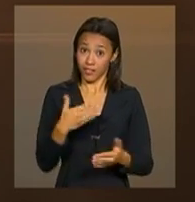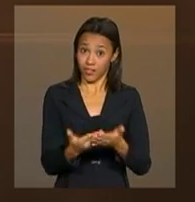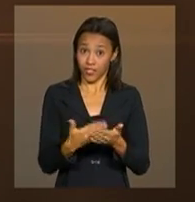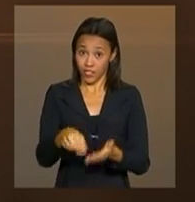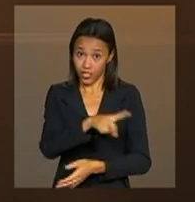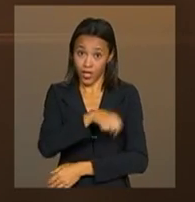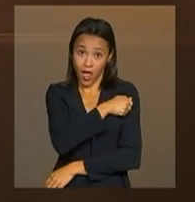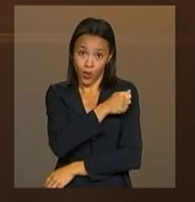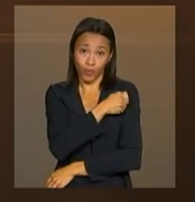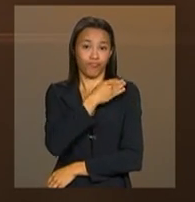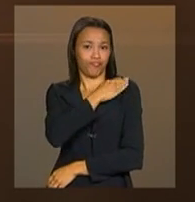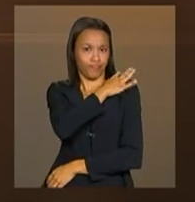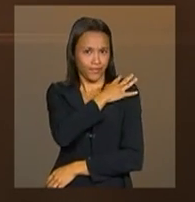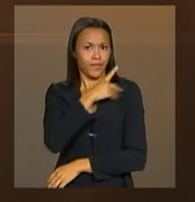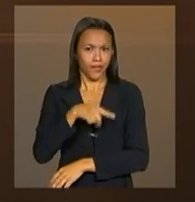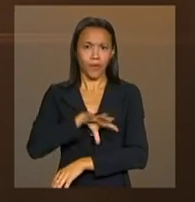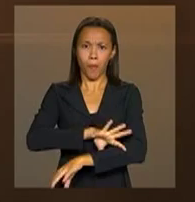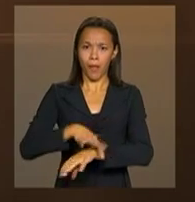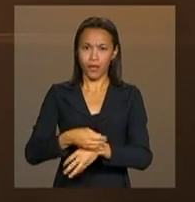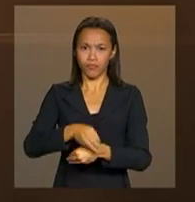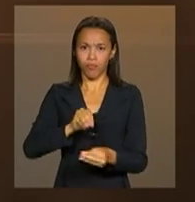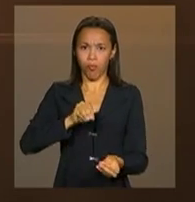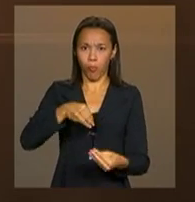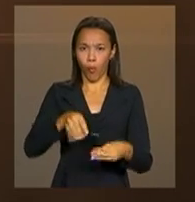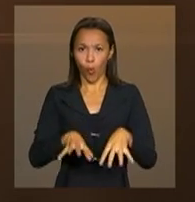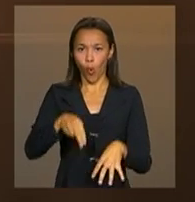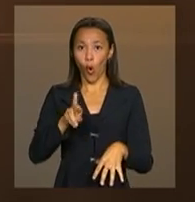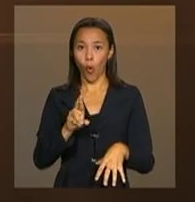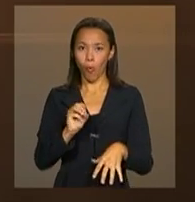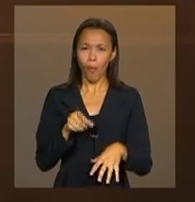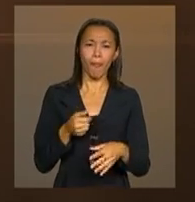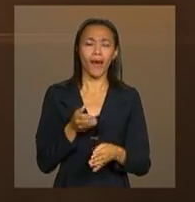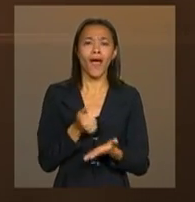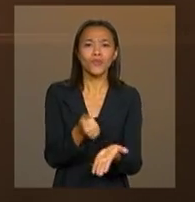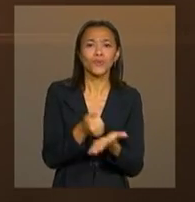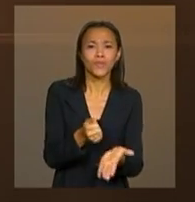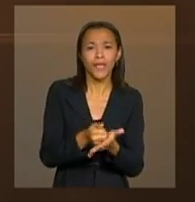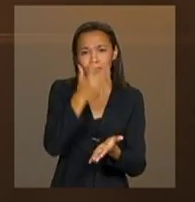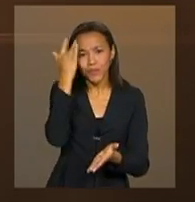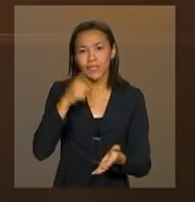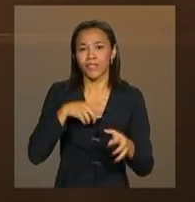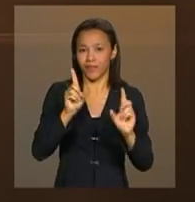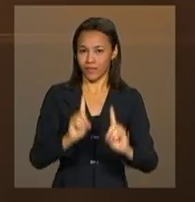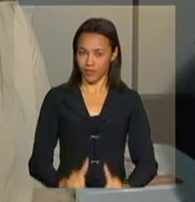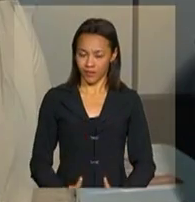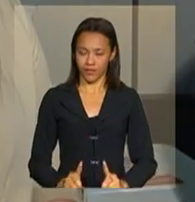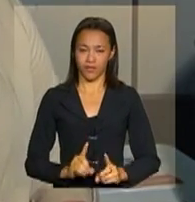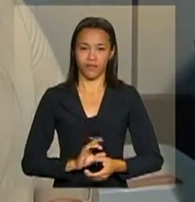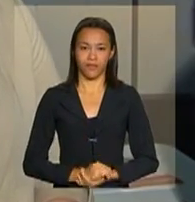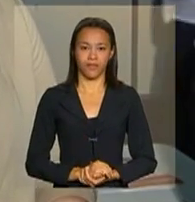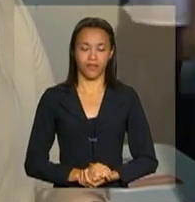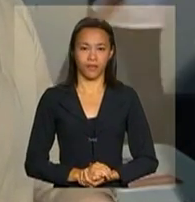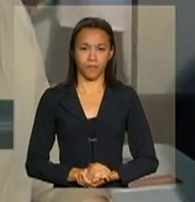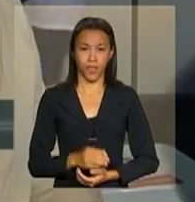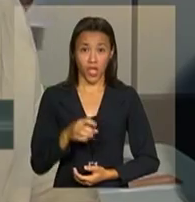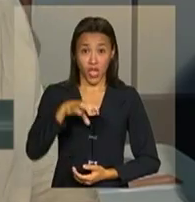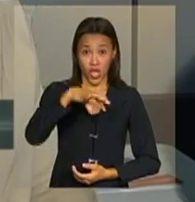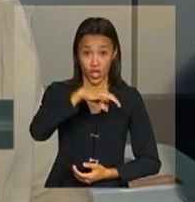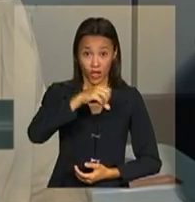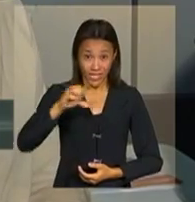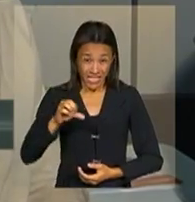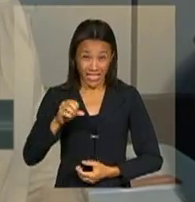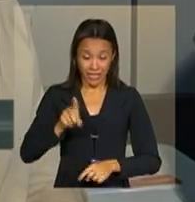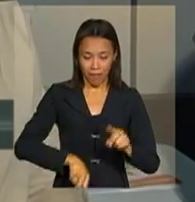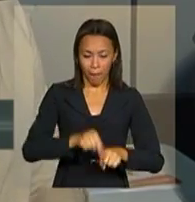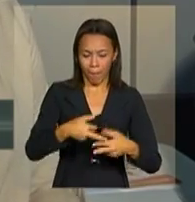médio. E até um braço mecânico foi criado para auxiliar pessoas com deficiência. 900 peças